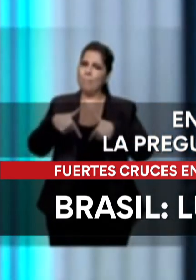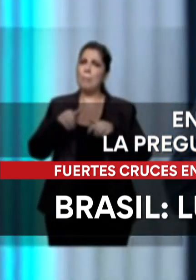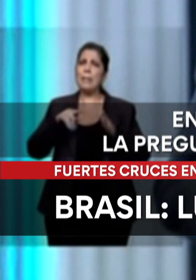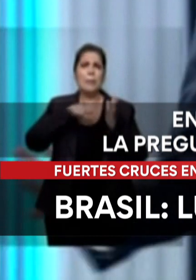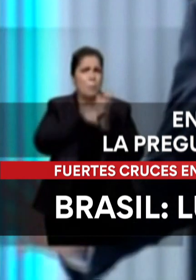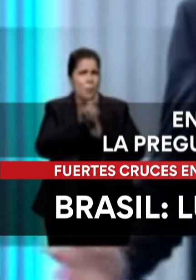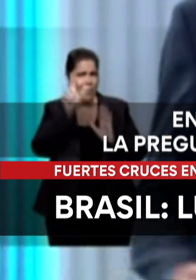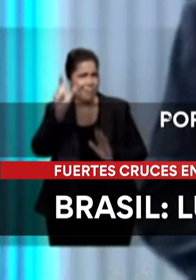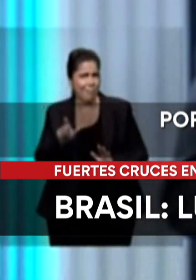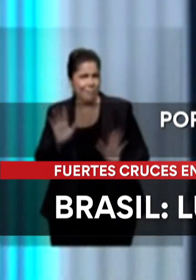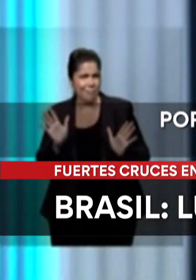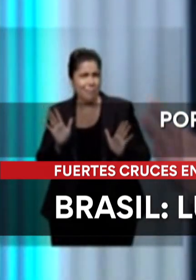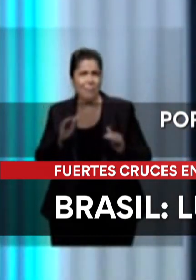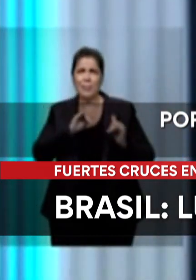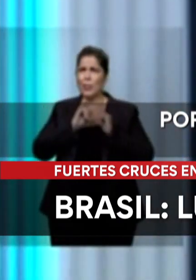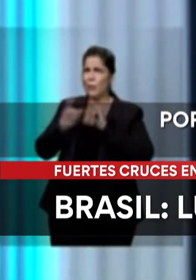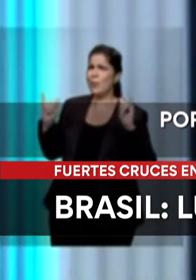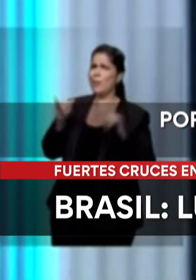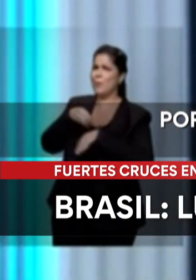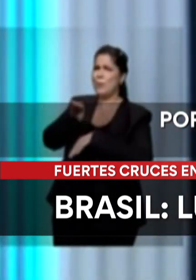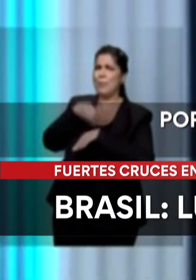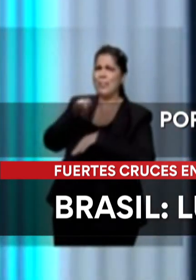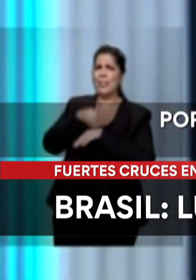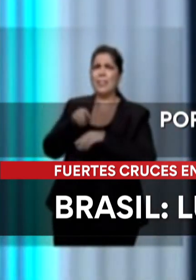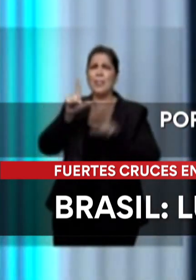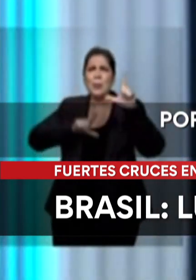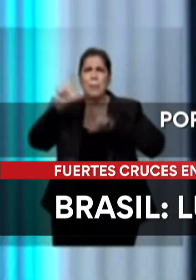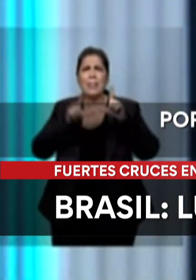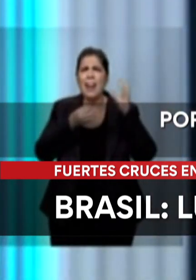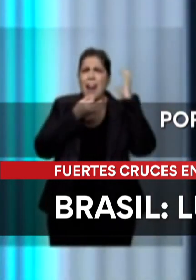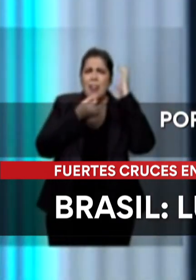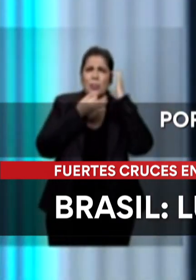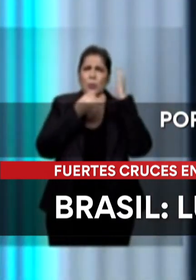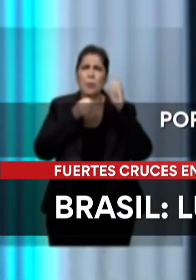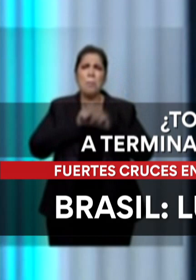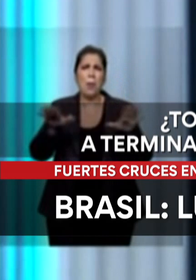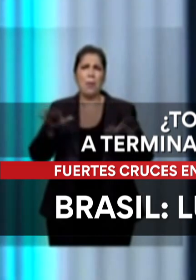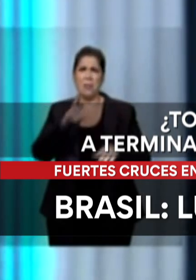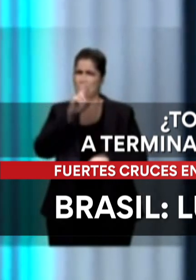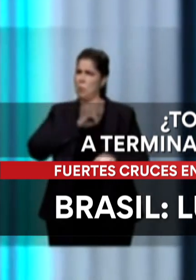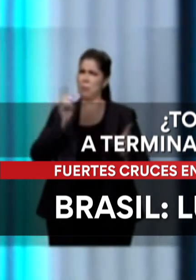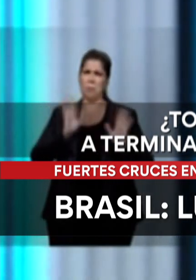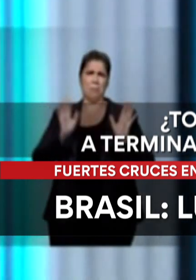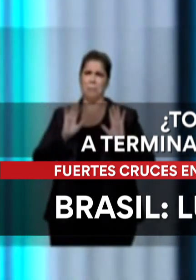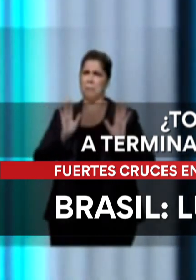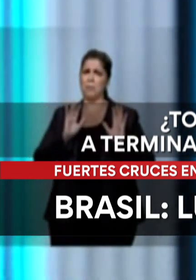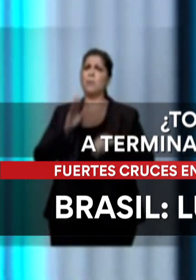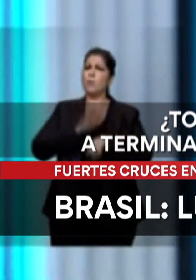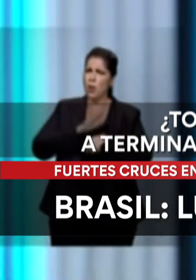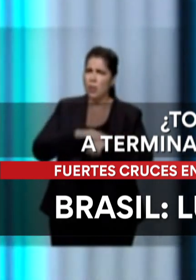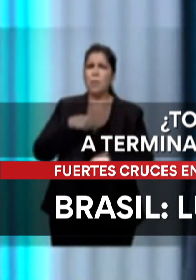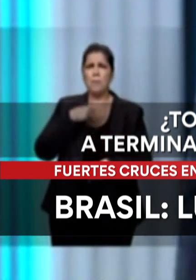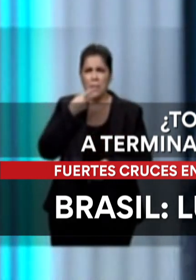que você espalhou pelos TVs e rádios pelo Brasil, você não respondeu. Você continua afirmando que eu vou acabar